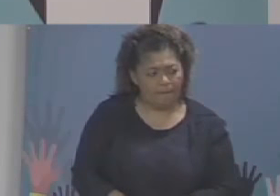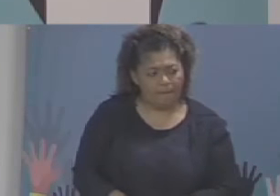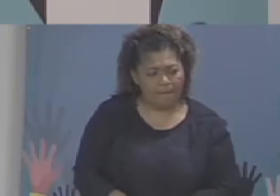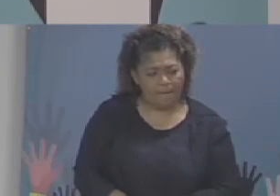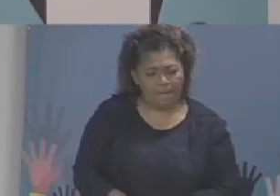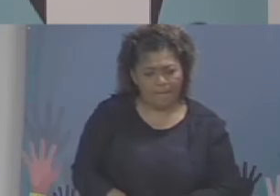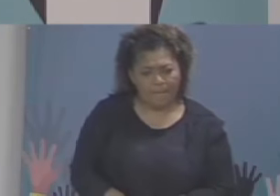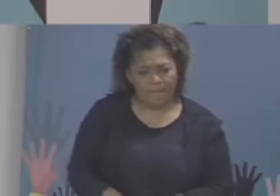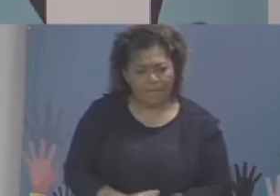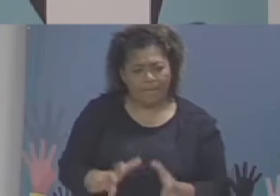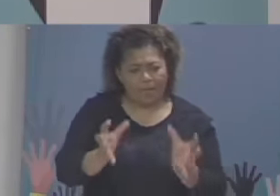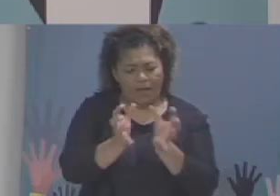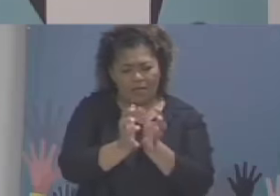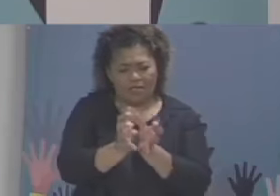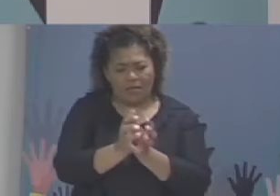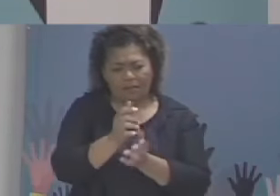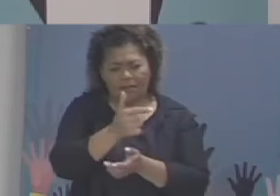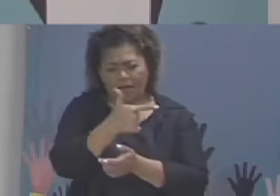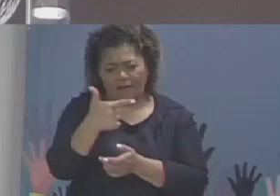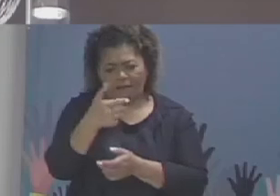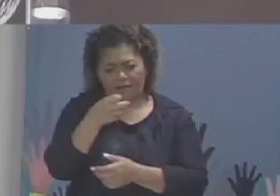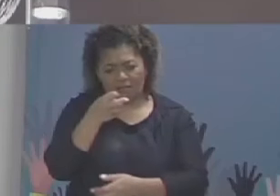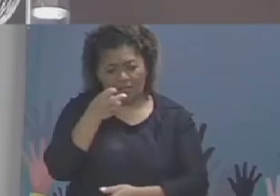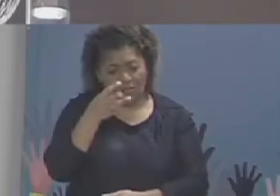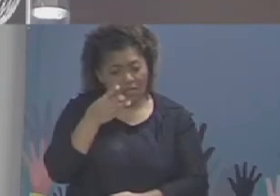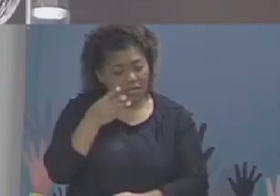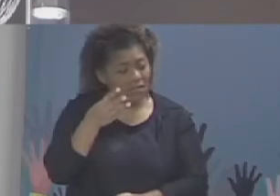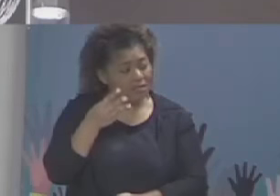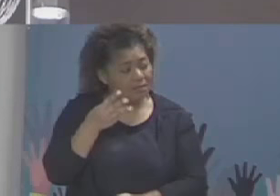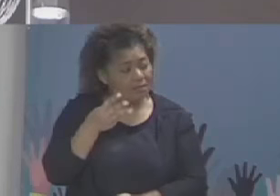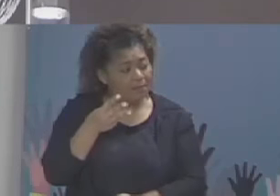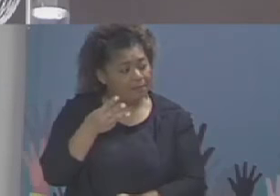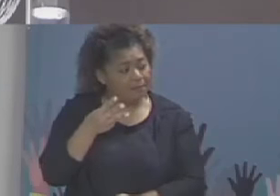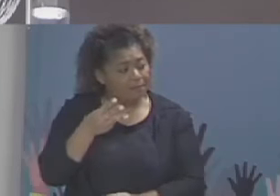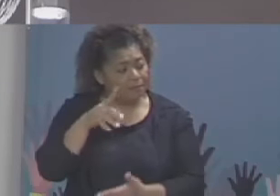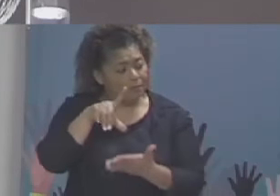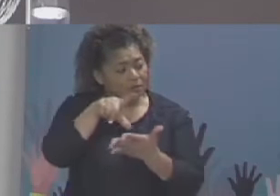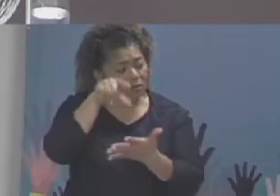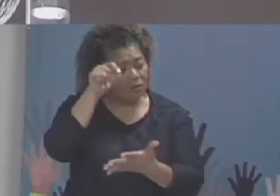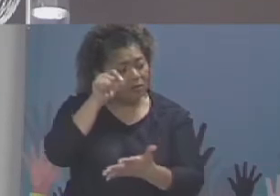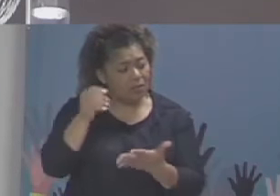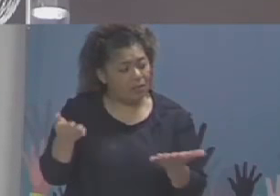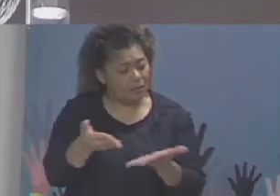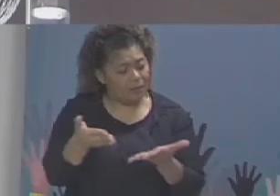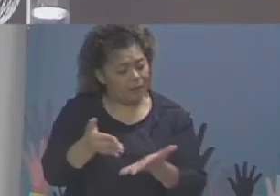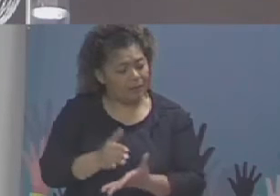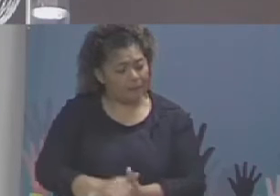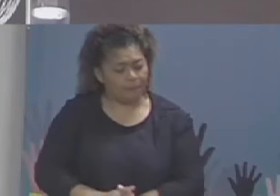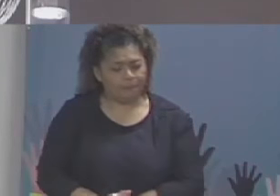A chapa já é a 23, né? E o sorteio.